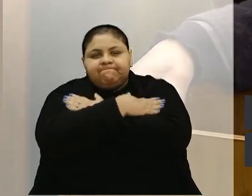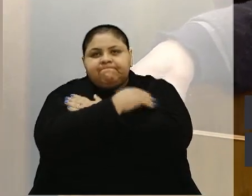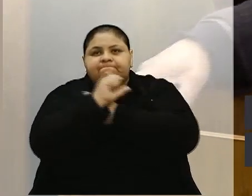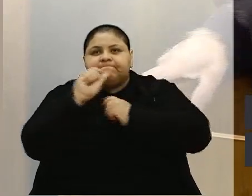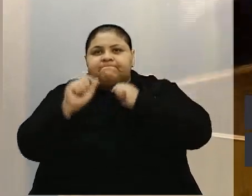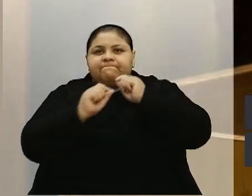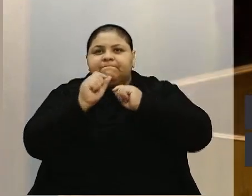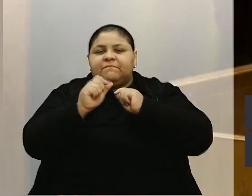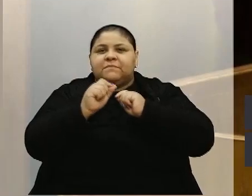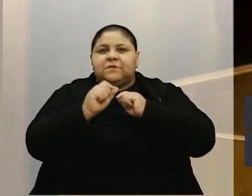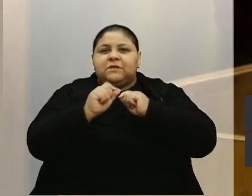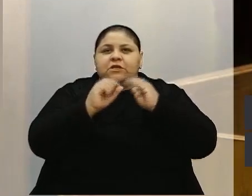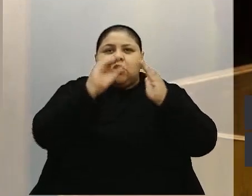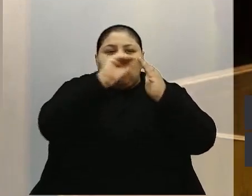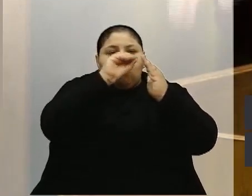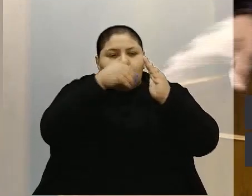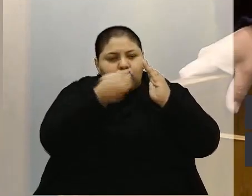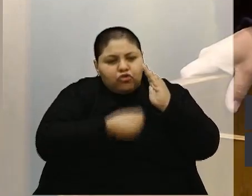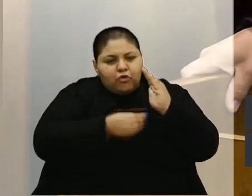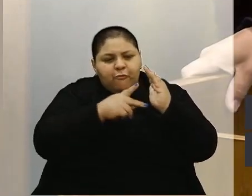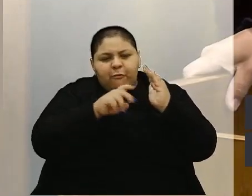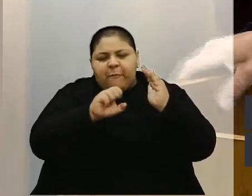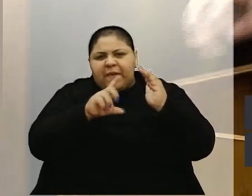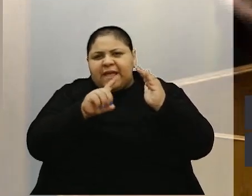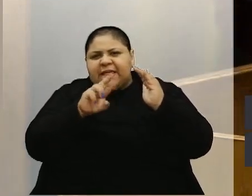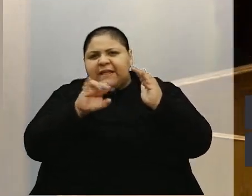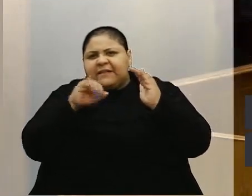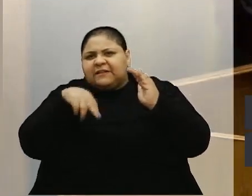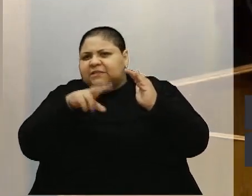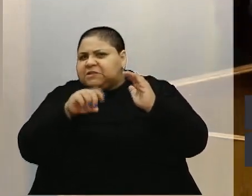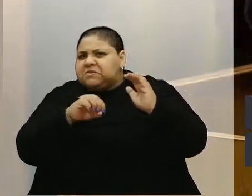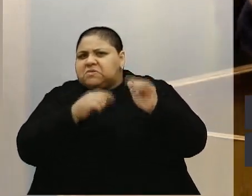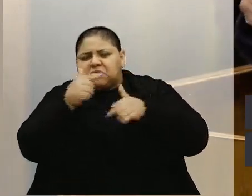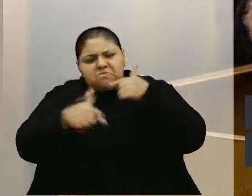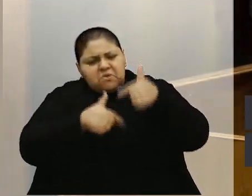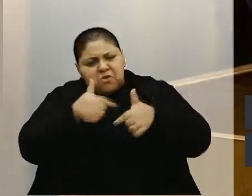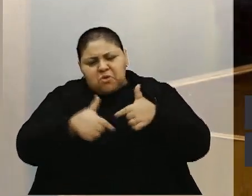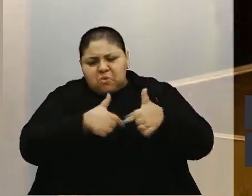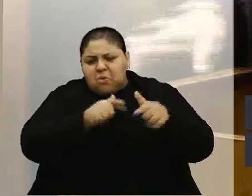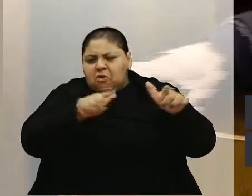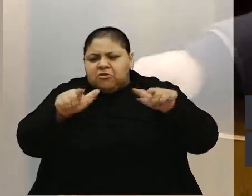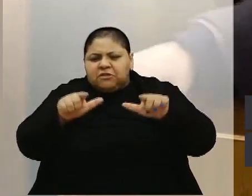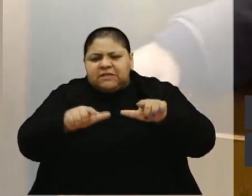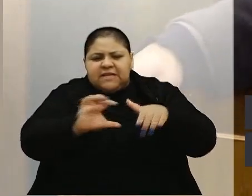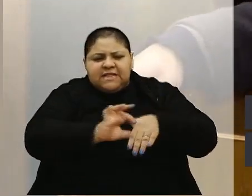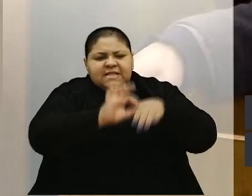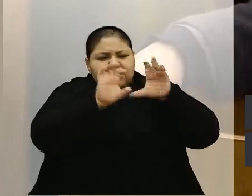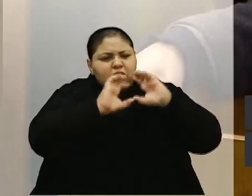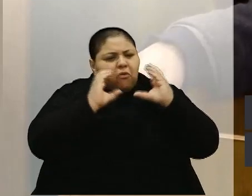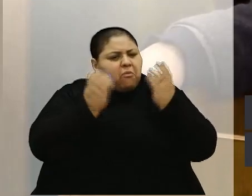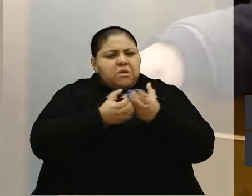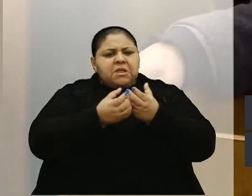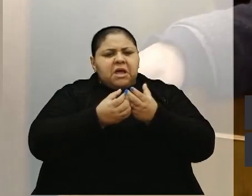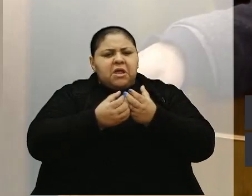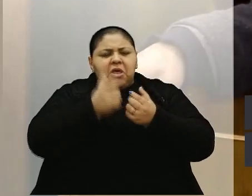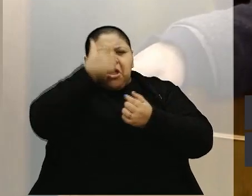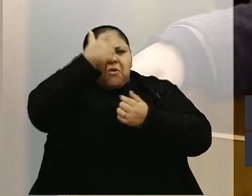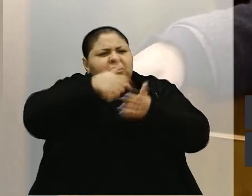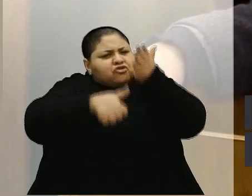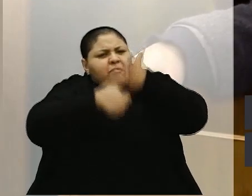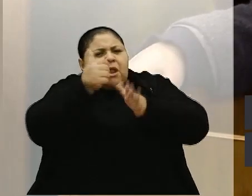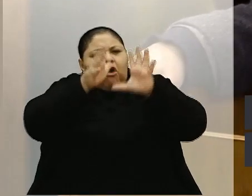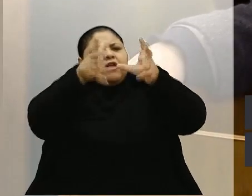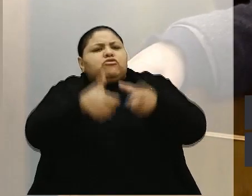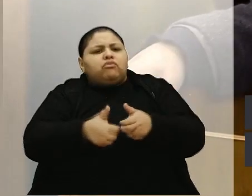Pedrinho lá no Samai, que trabalho extraordinário que fazem. Aonde tem líderes comunitários, parece que a coisa anda mais, Felipe.